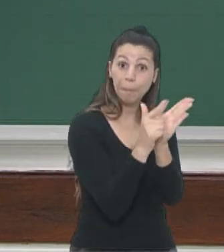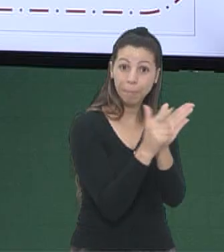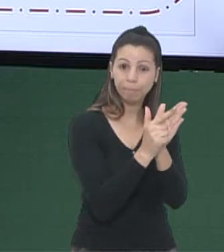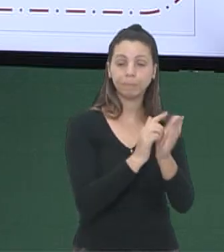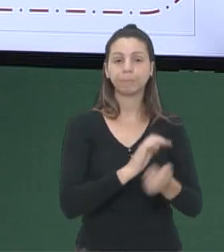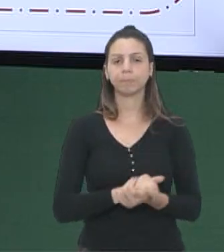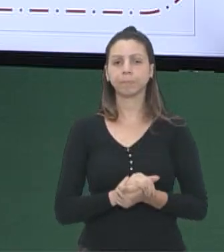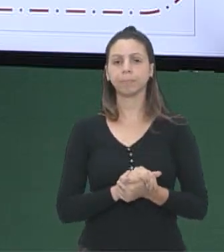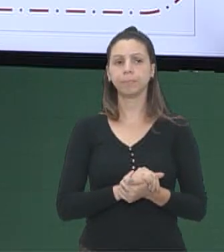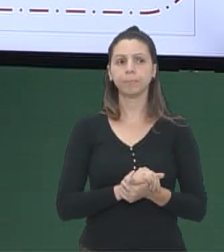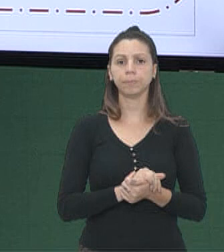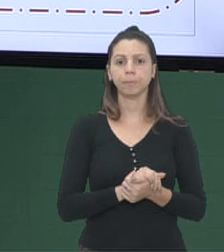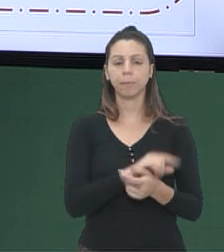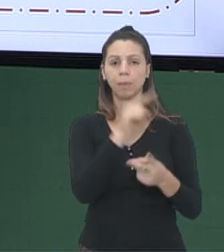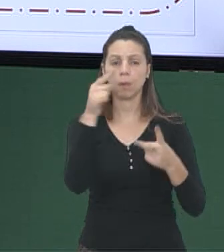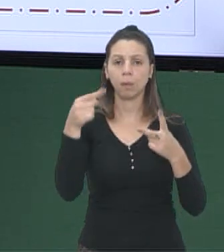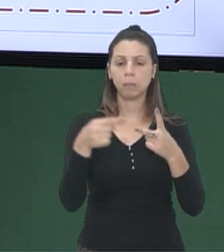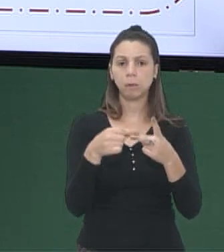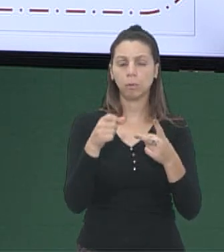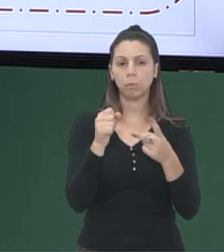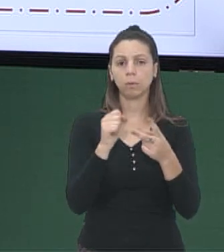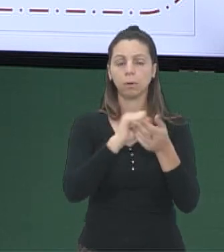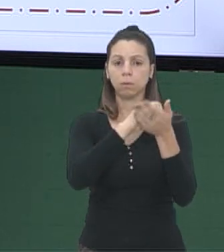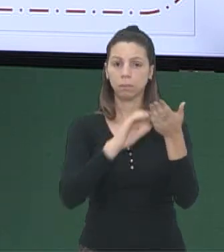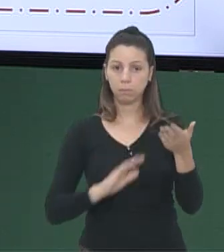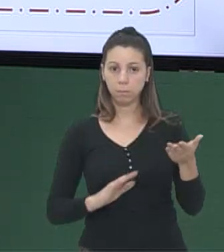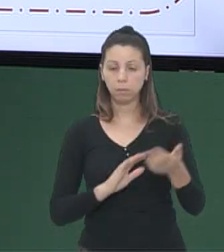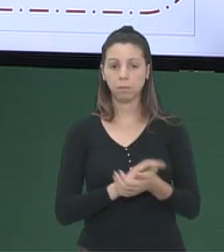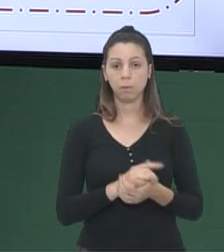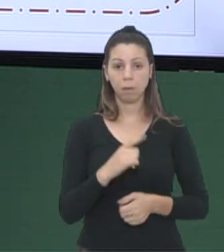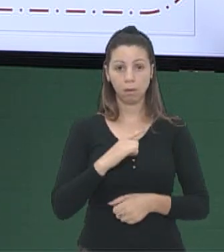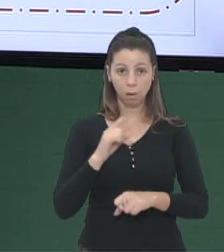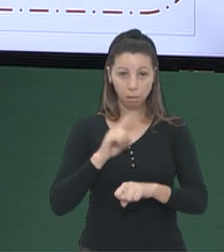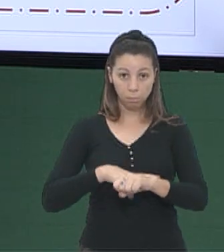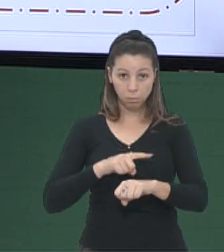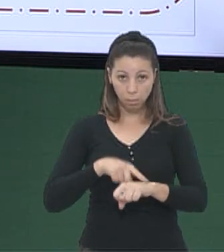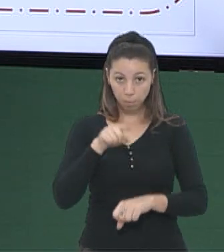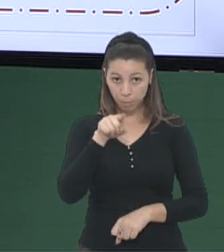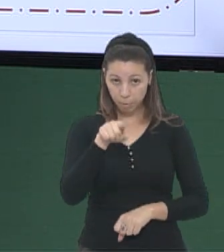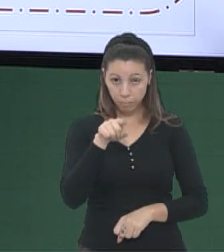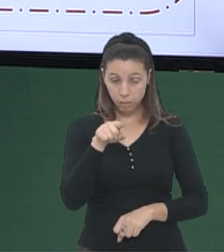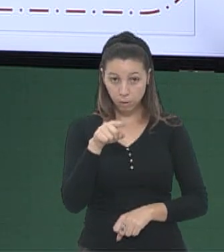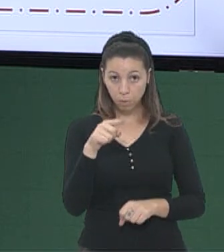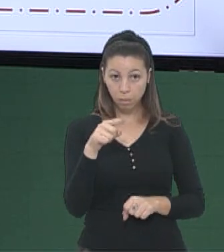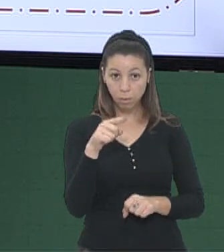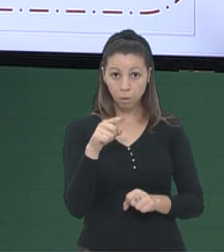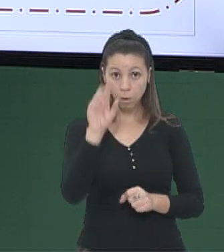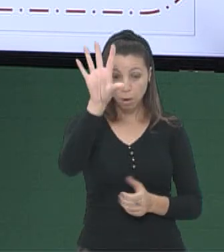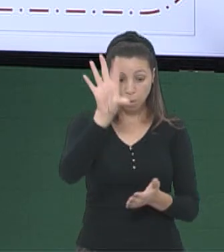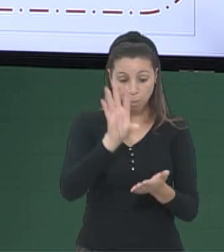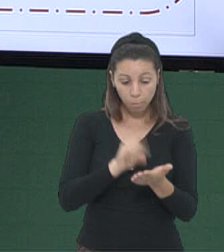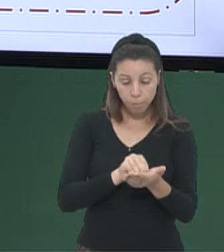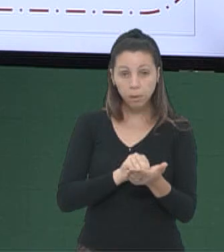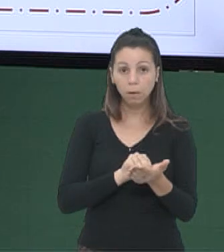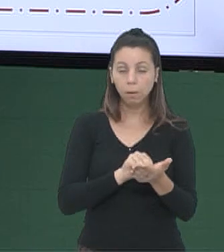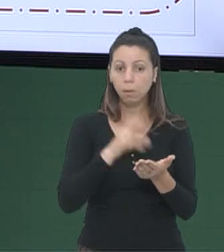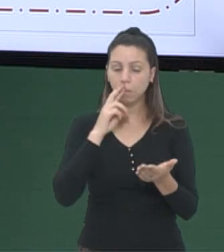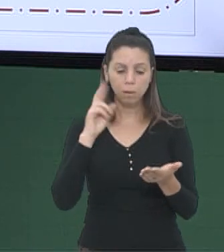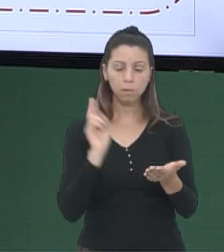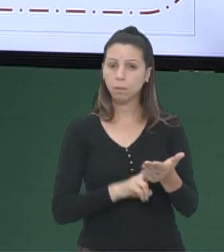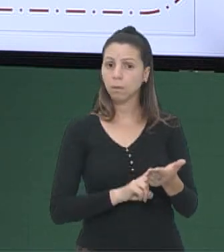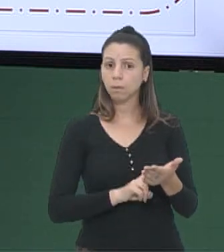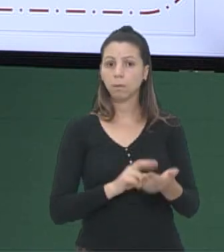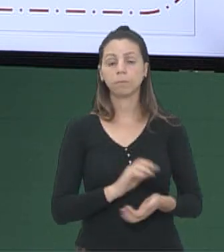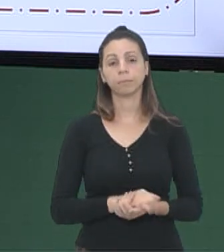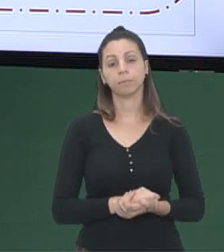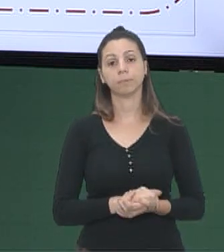segunda atividade. Você vai ter um tempo ali que vai ficar na tela para que você possa copiar esse exercício e possa responder. Mas antes